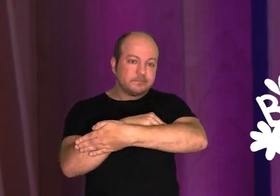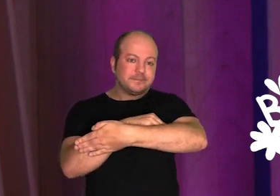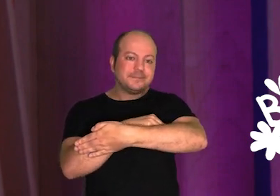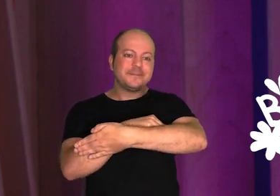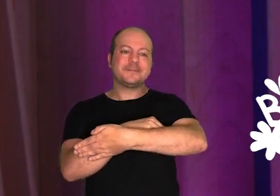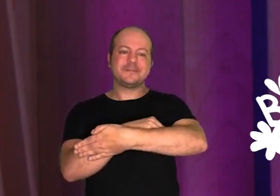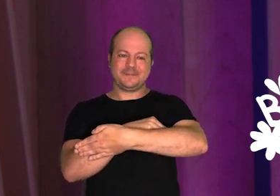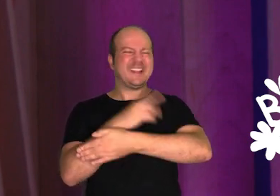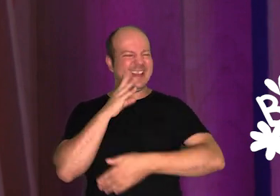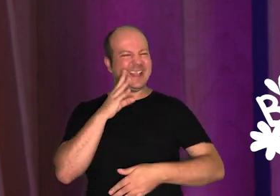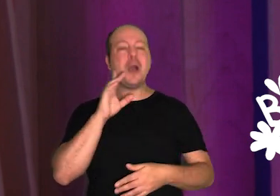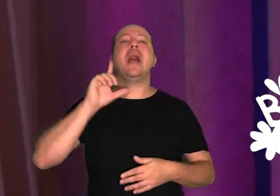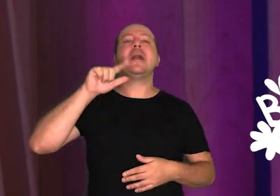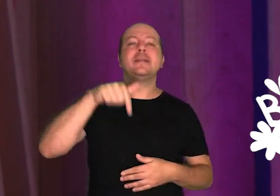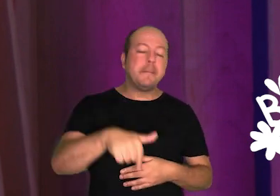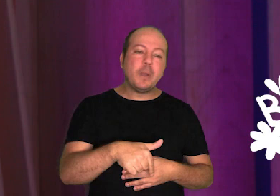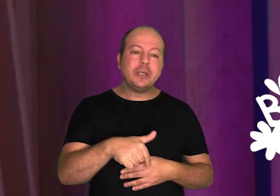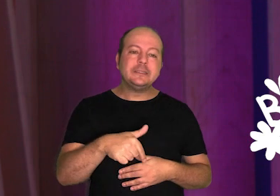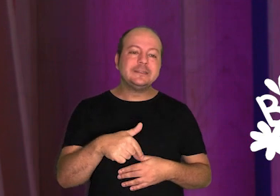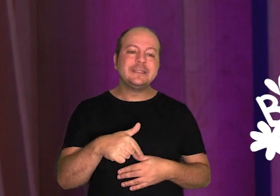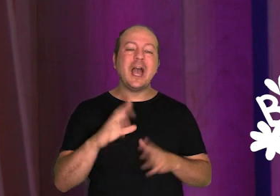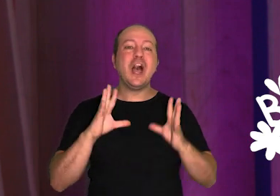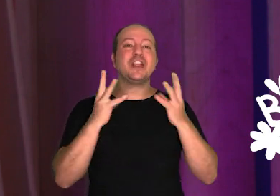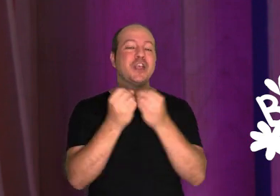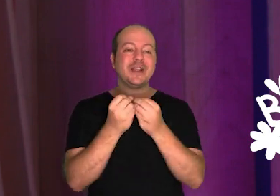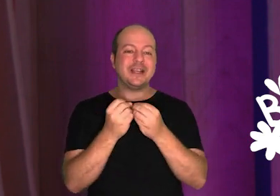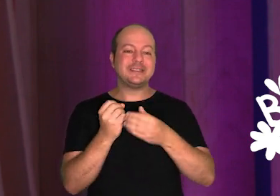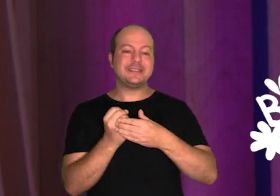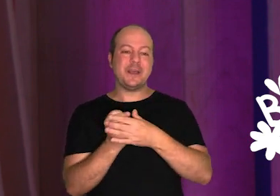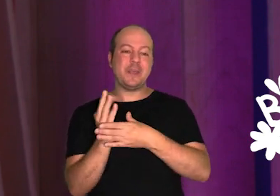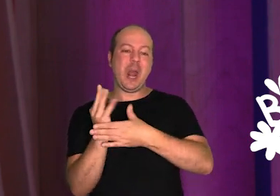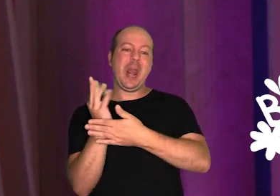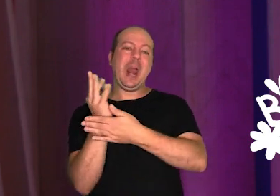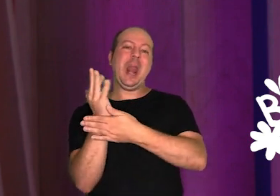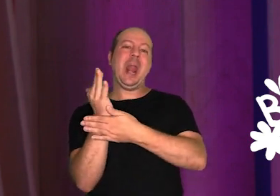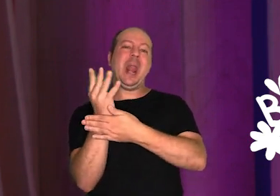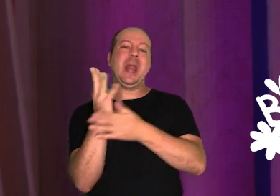Ah, que bacana. Depois do isolamento, todas as minhocas juntas na pracinha.